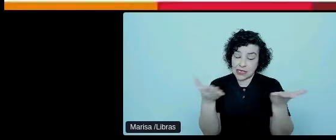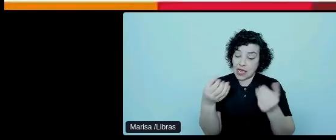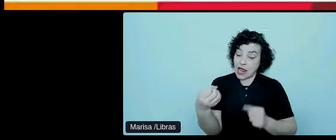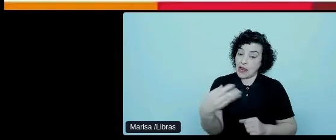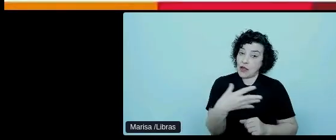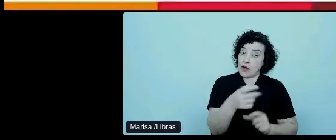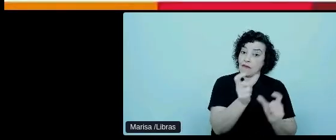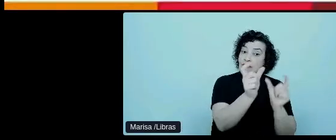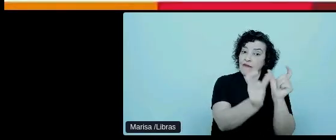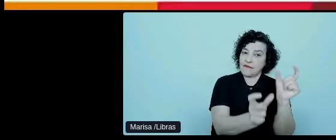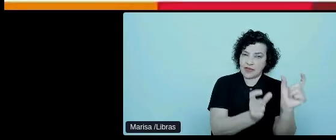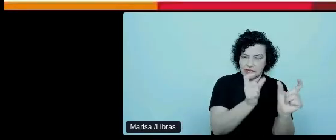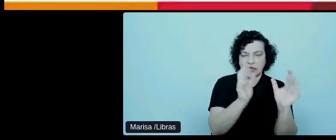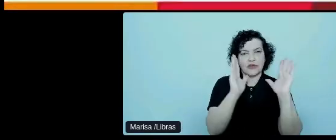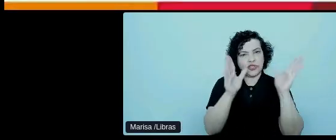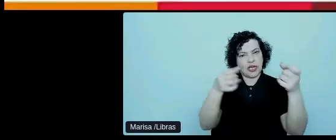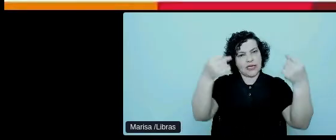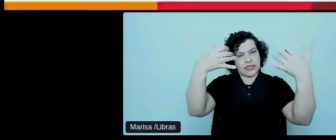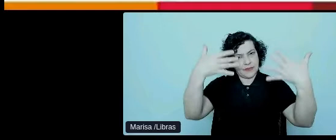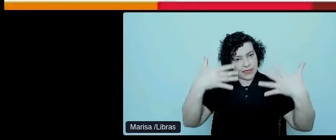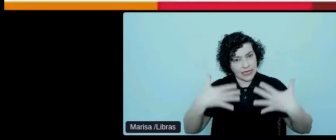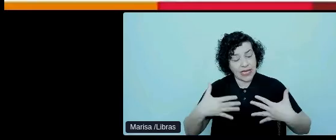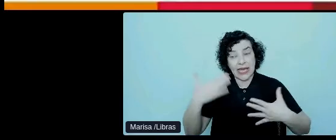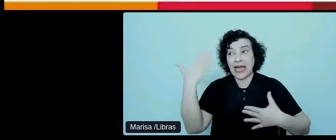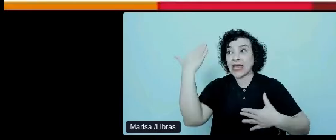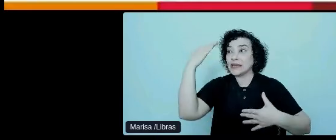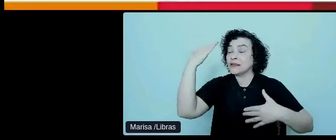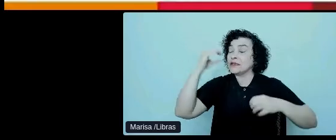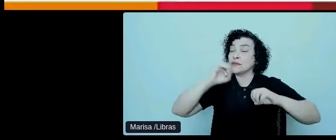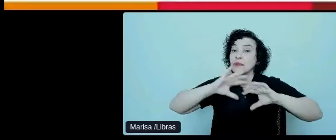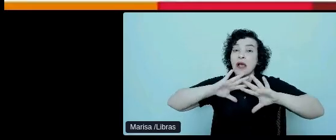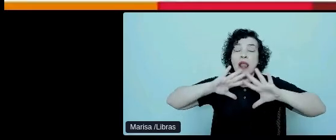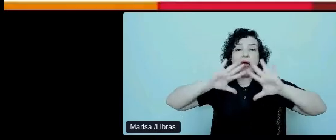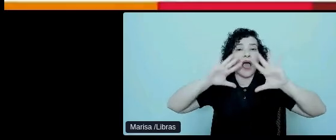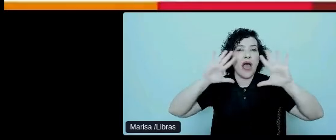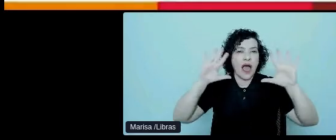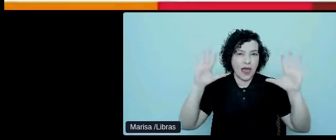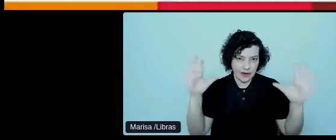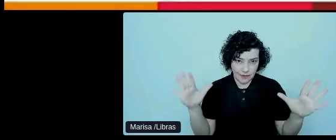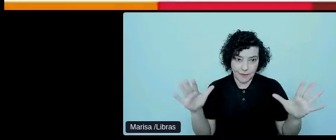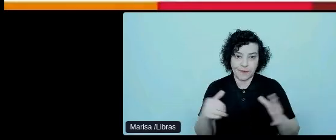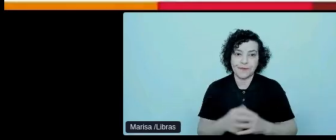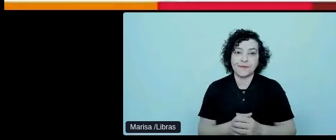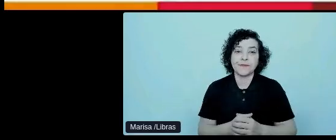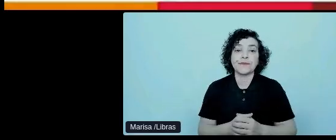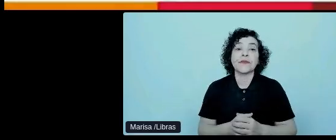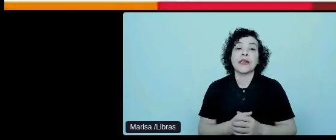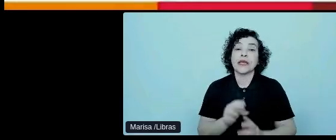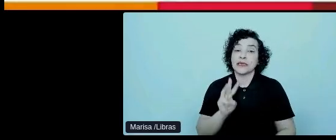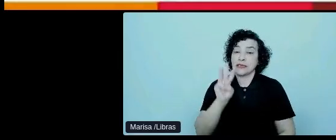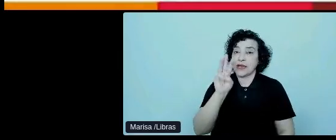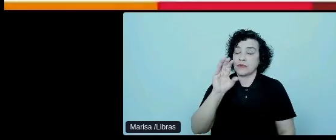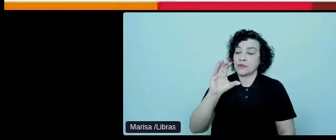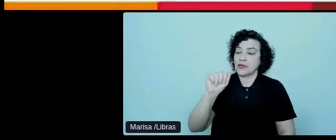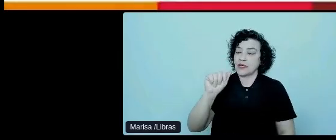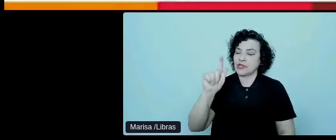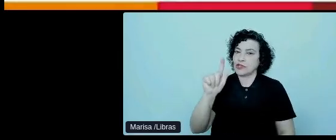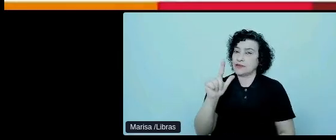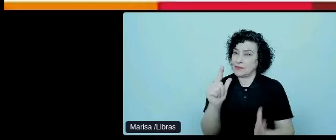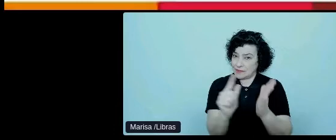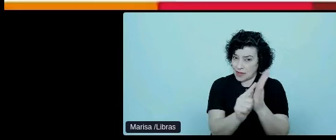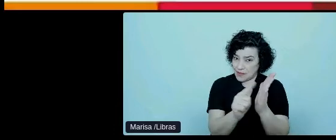né? Como eu disse, tornar a compreensão das diretrizes mais simples. A WCAG, gente, ela não é um documento